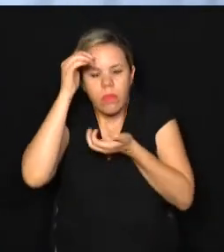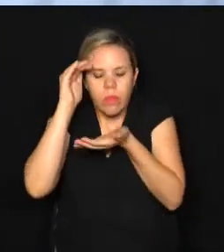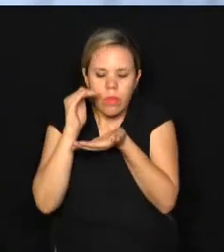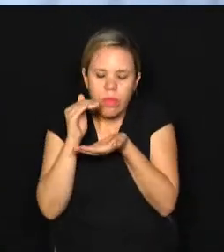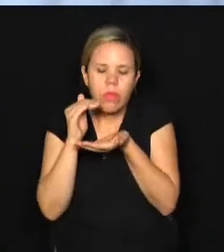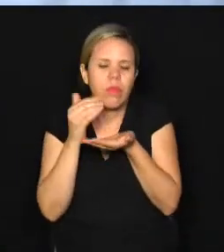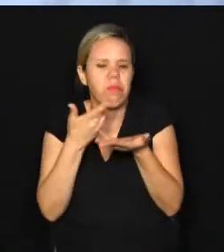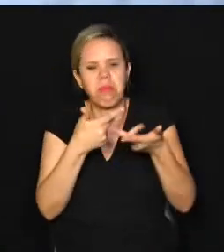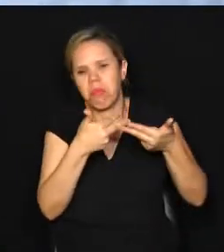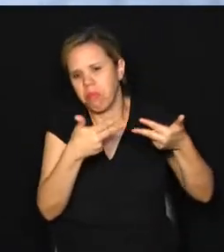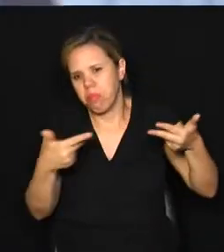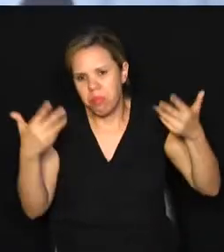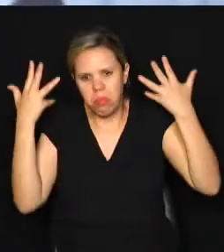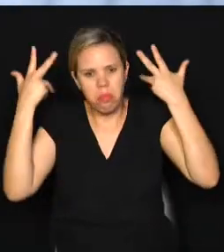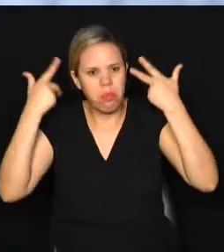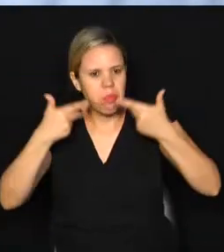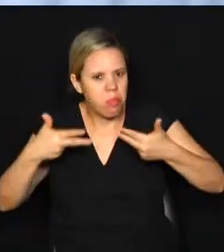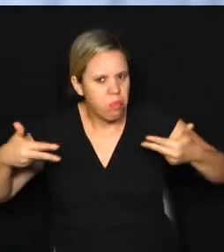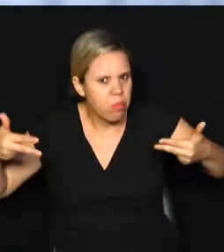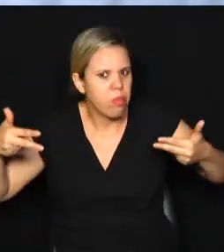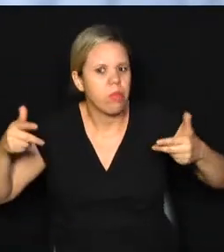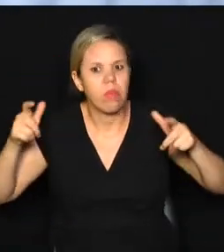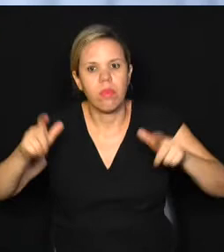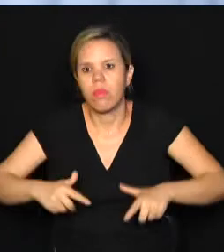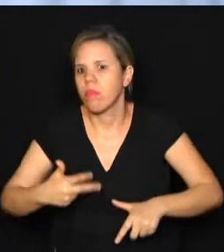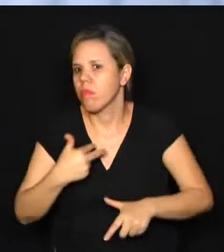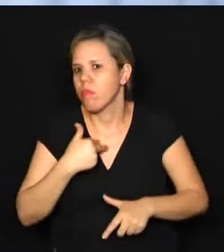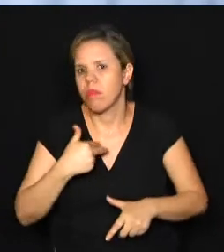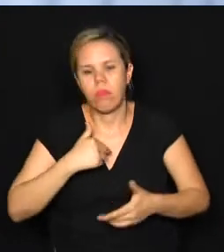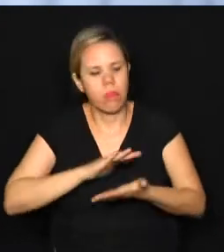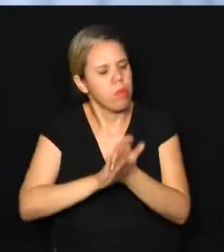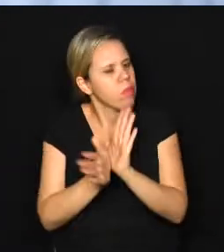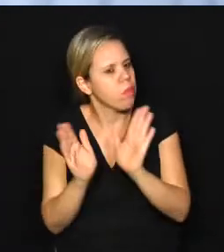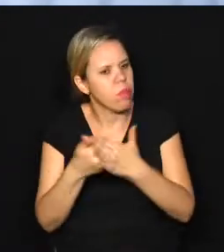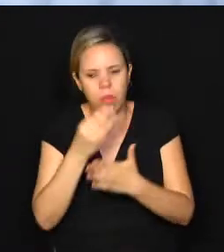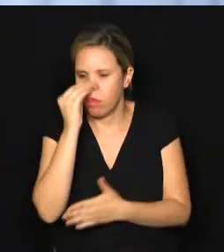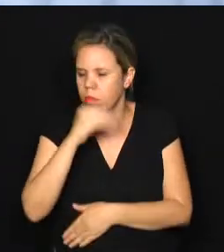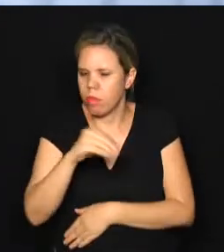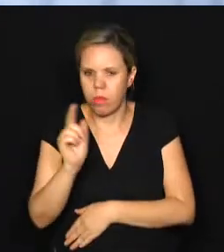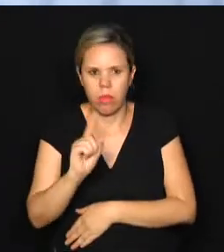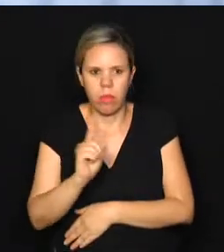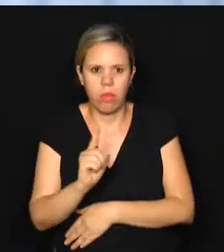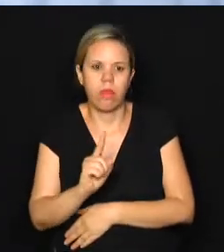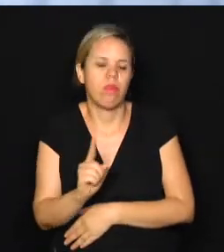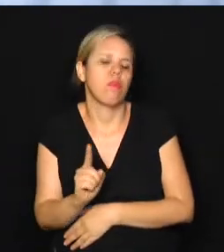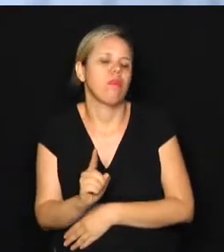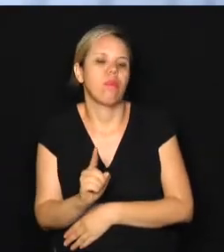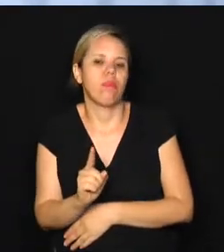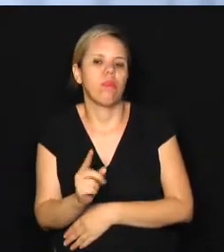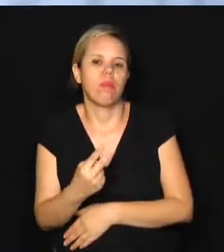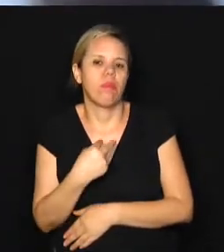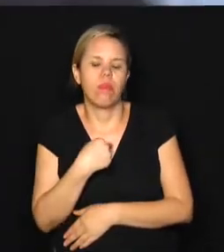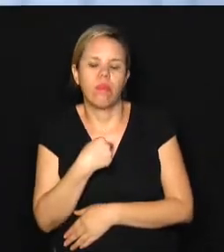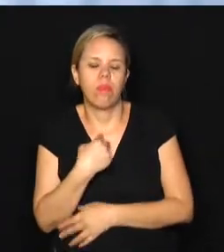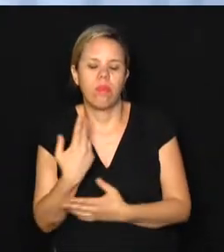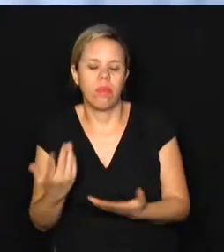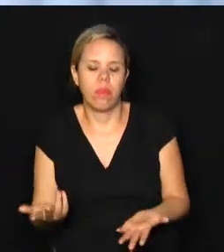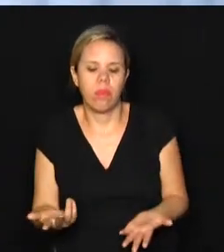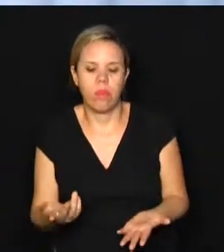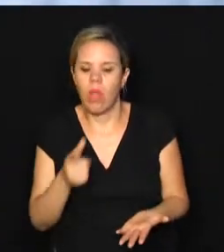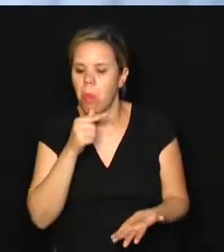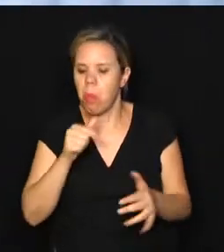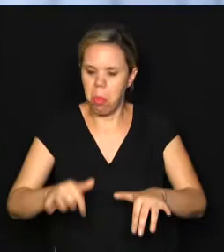bugios. Esse lugar não pode ser simplesmente ignorado, né? E ser